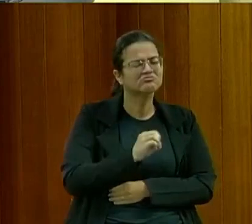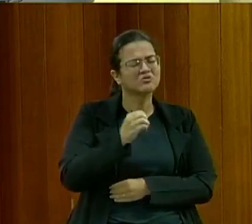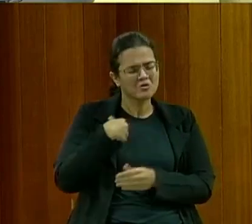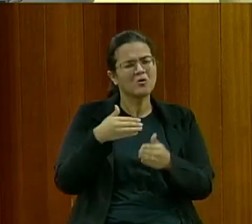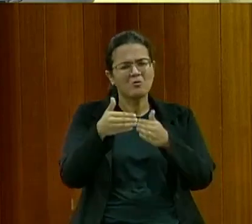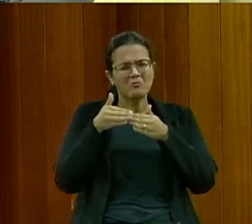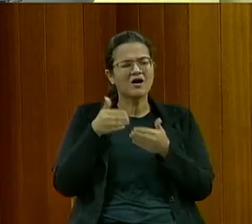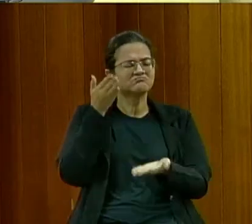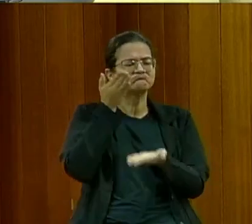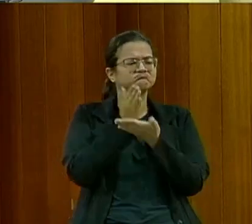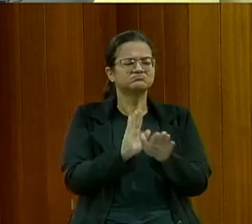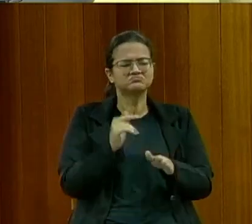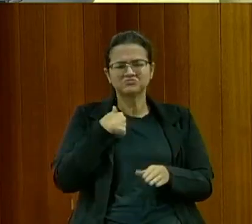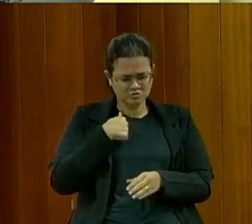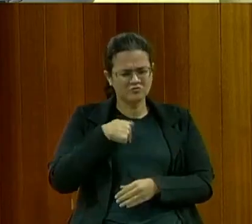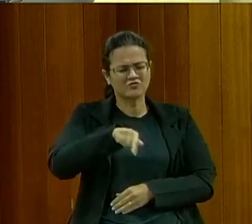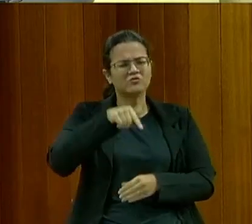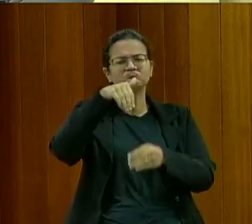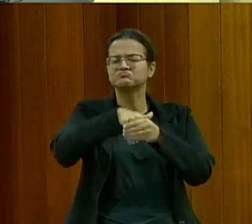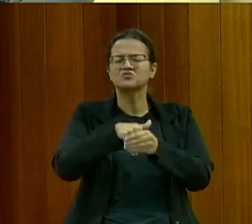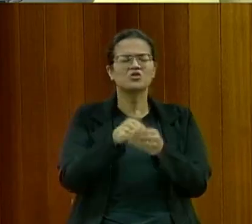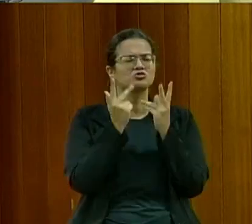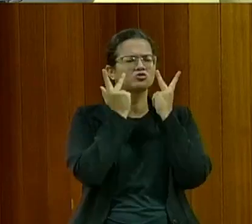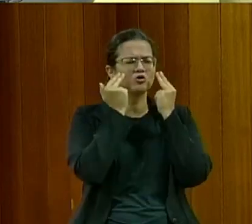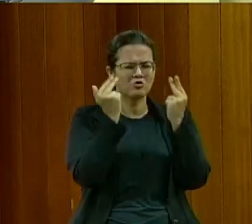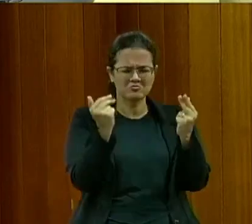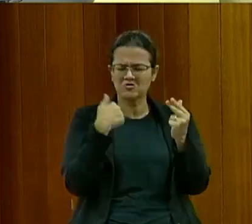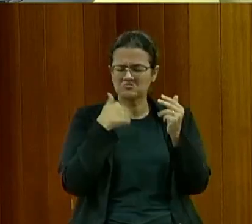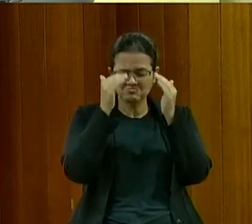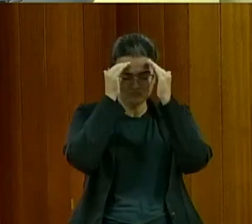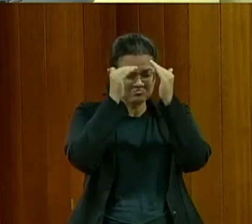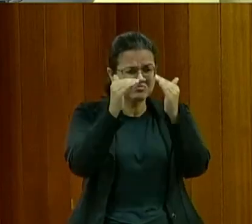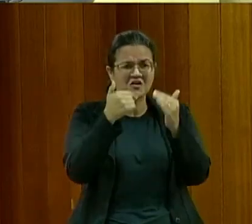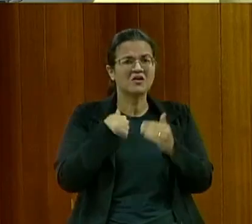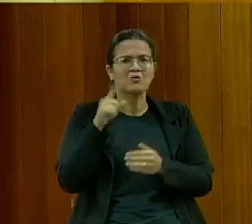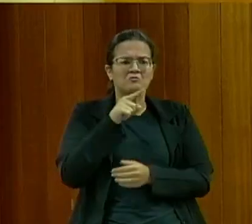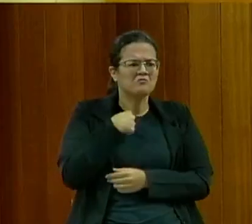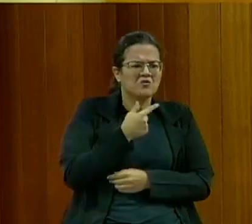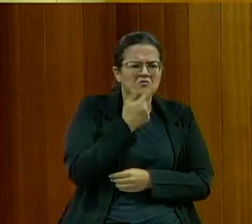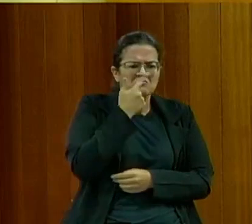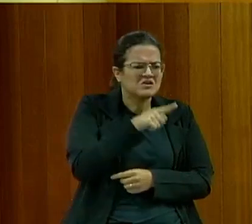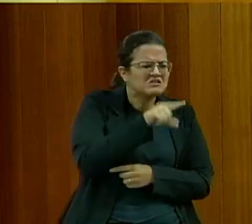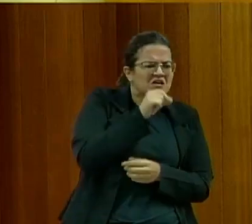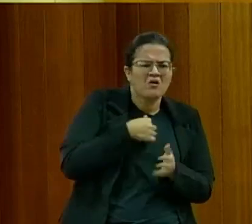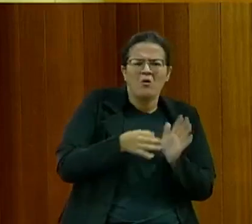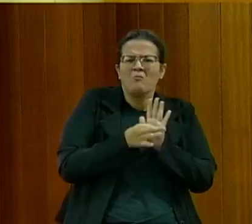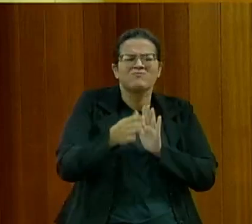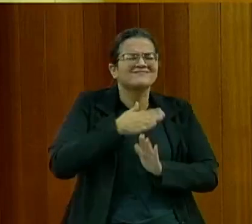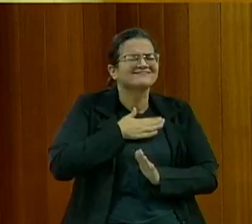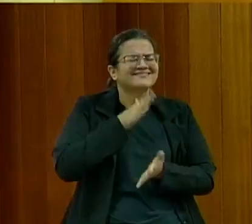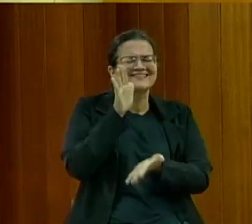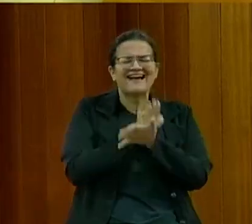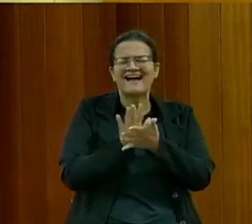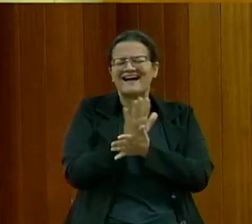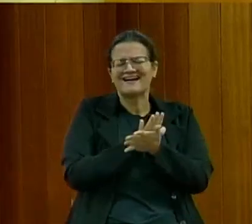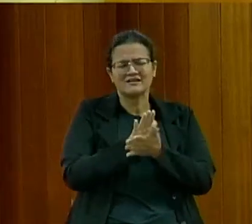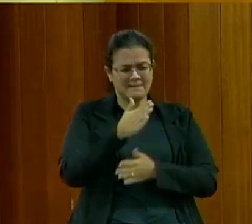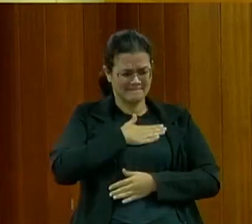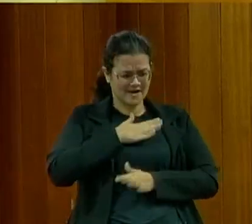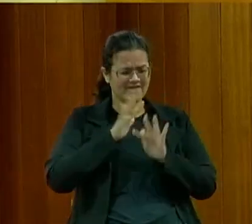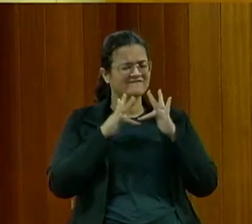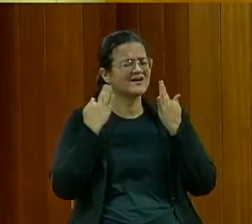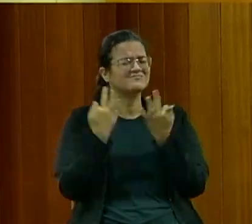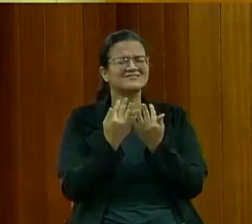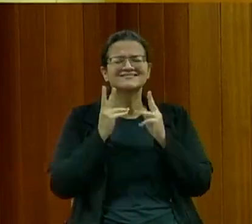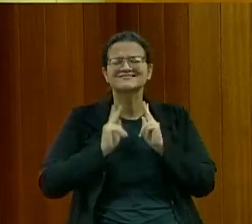forma completamente imparcial, inclusive sem emitir qualquer opinião. Minha família sempre foi, eu sempre fui muito ligado